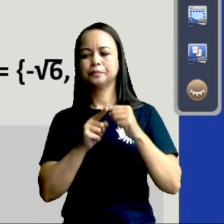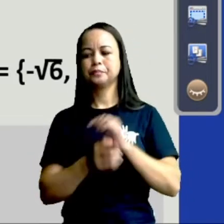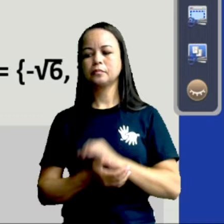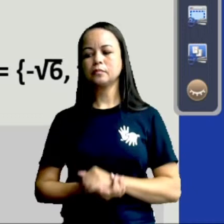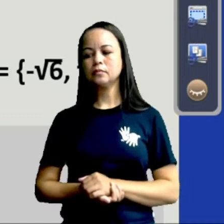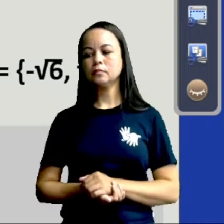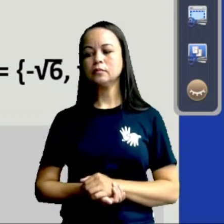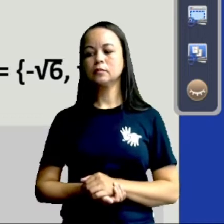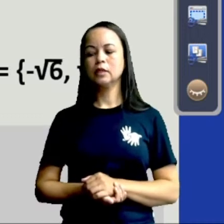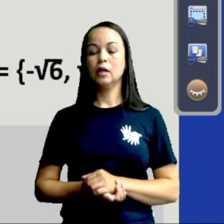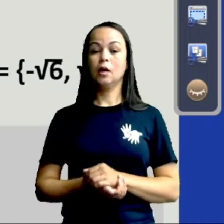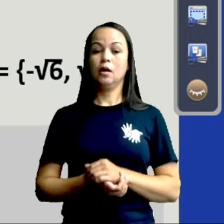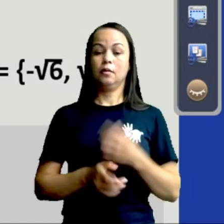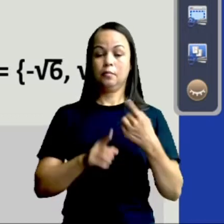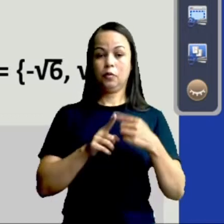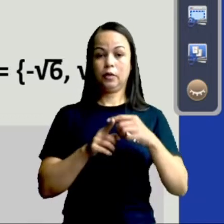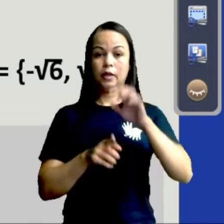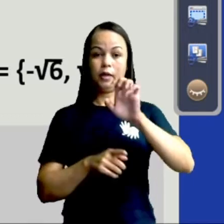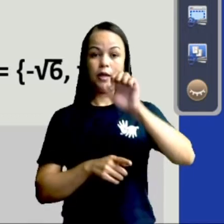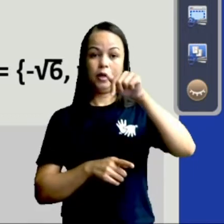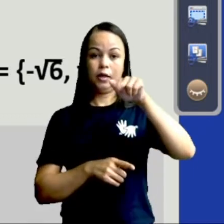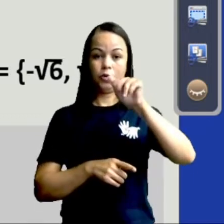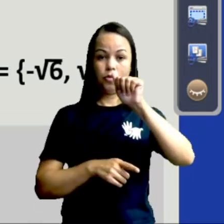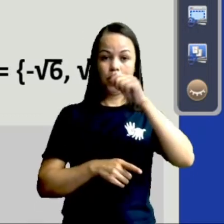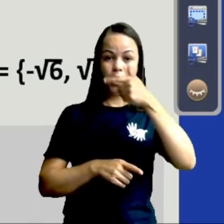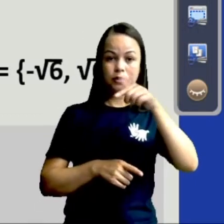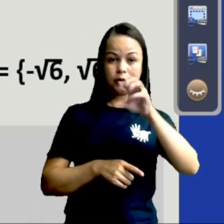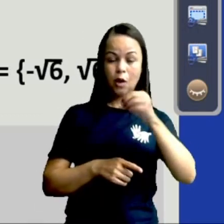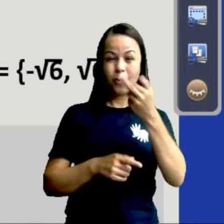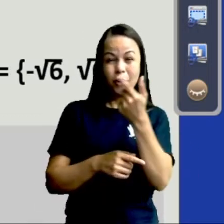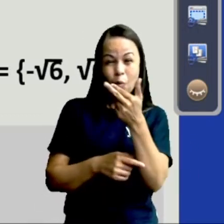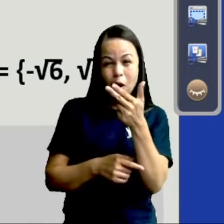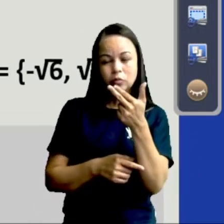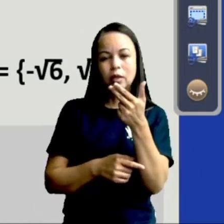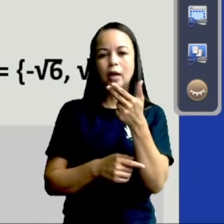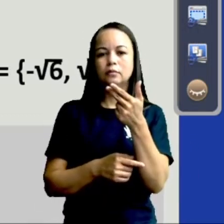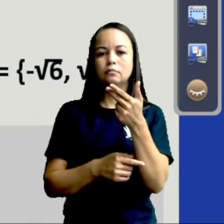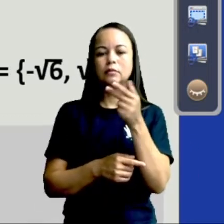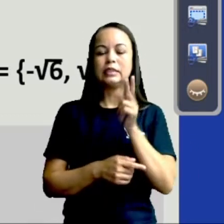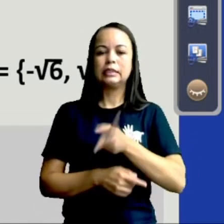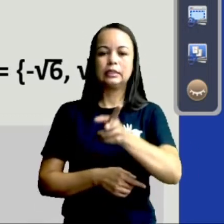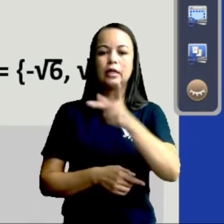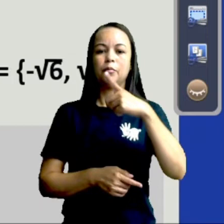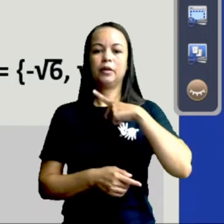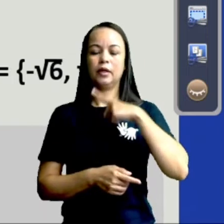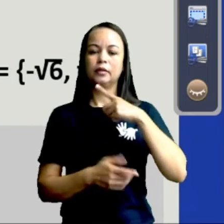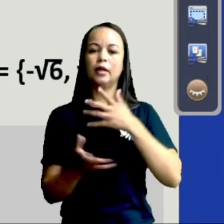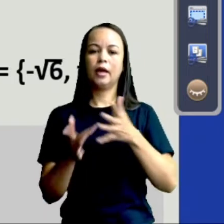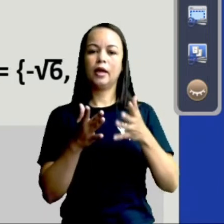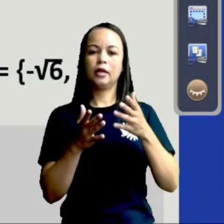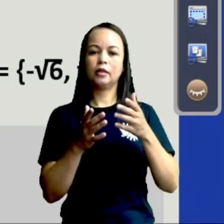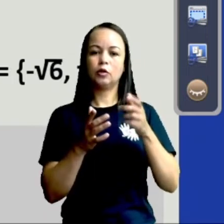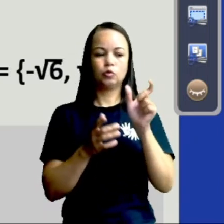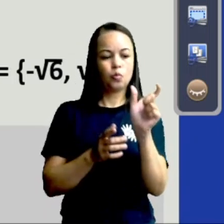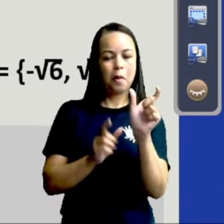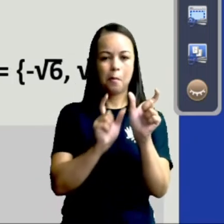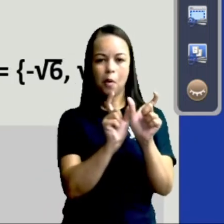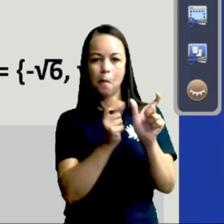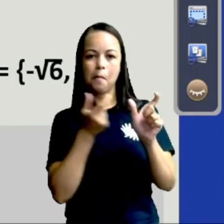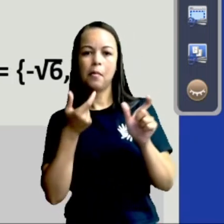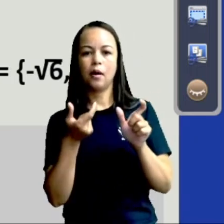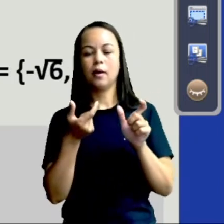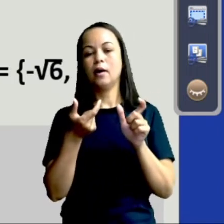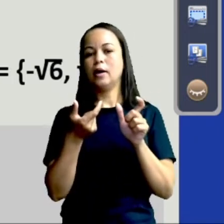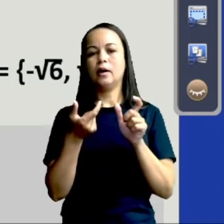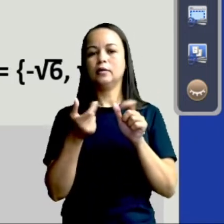uma equação, em uma igualdade, toda vez que a gente faz uma operação nos dois membros, a